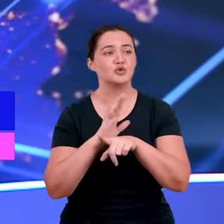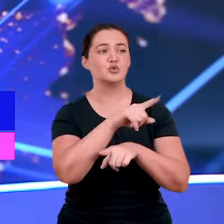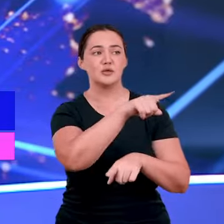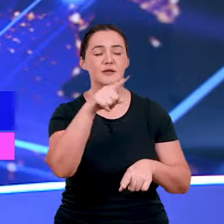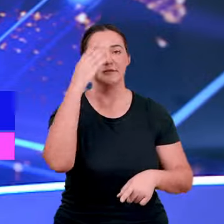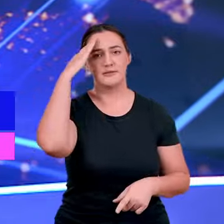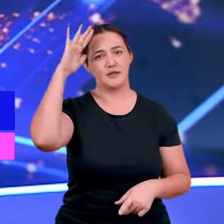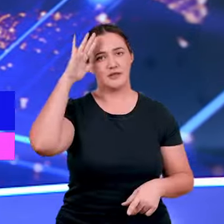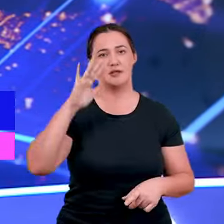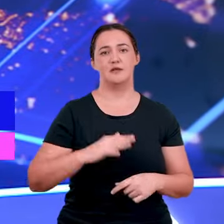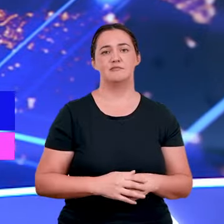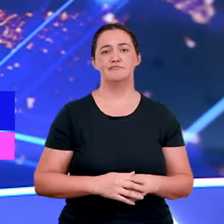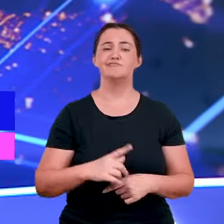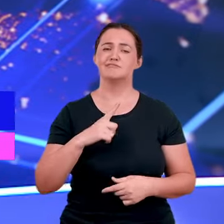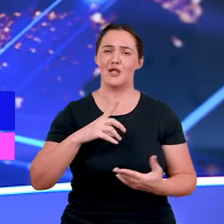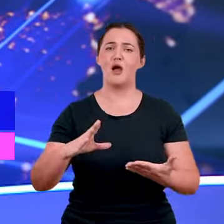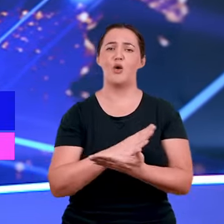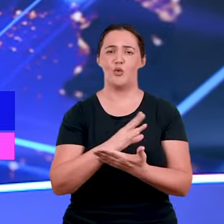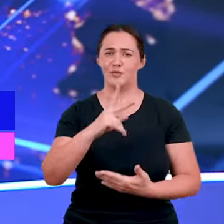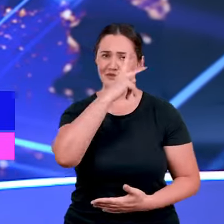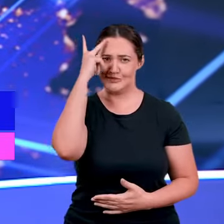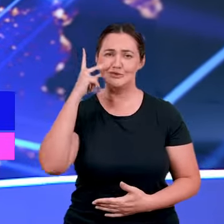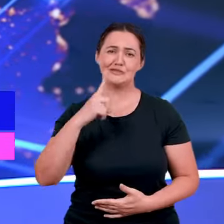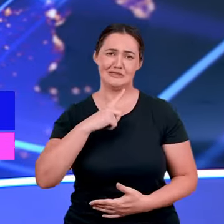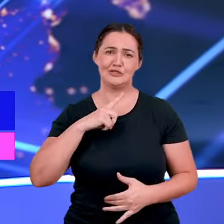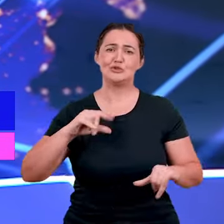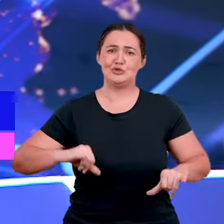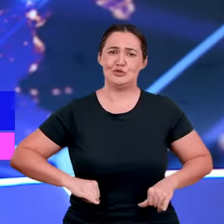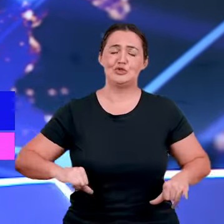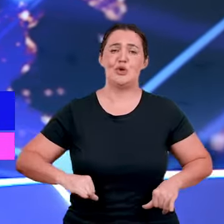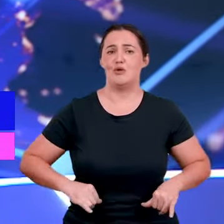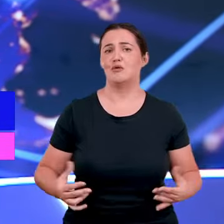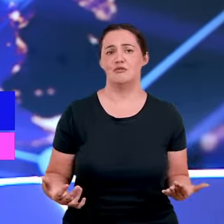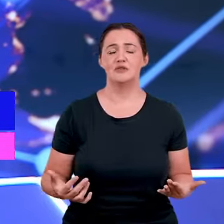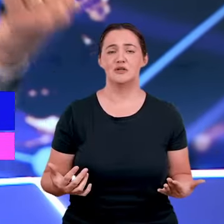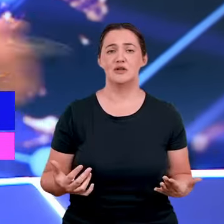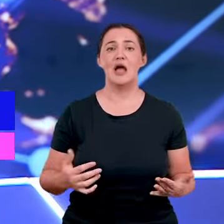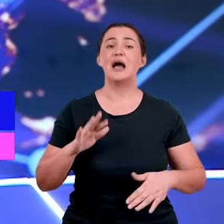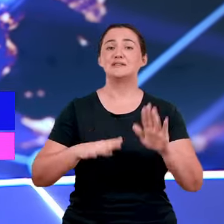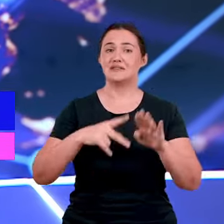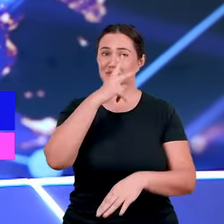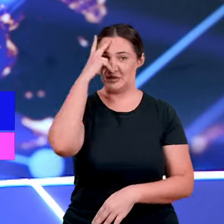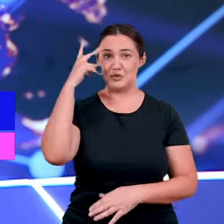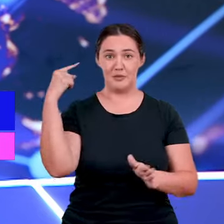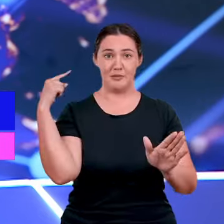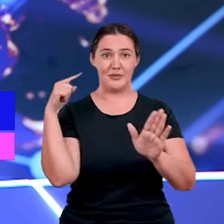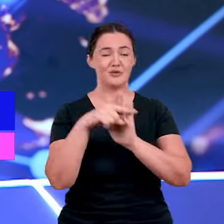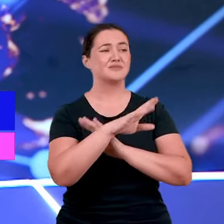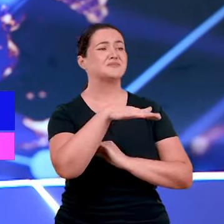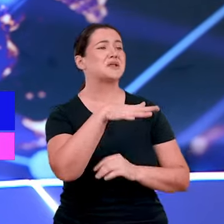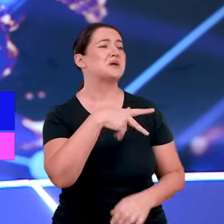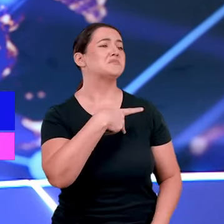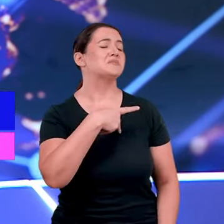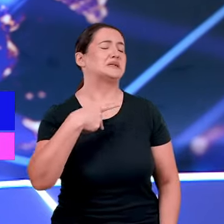que há muitas pessoas que passam esse drama nas suas famílias. E eu encontro pessoas que falam assim para mim,